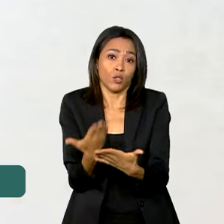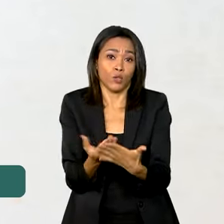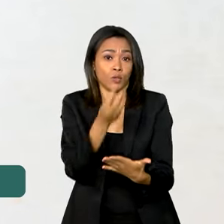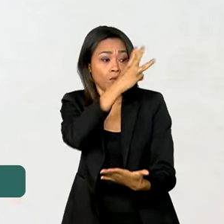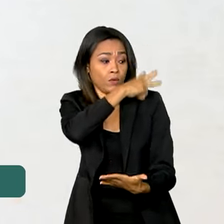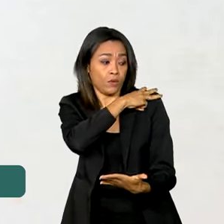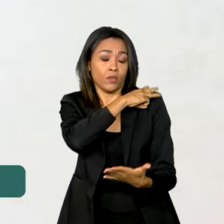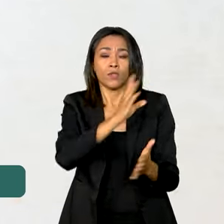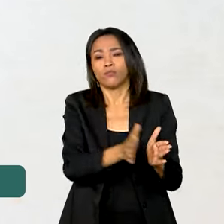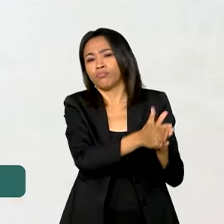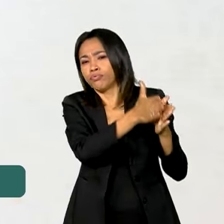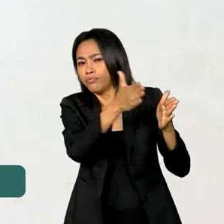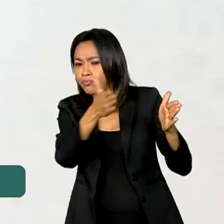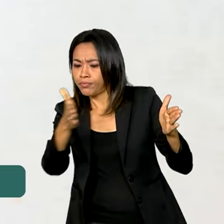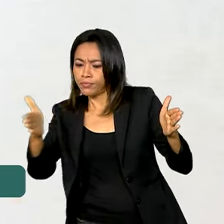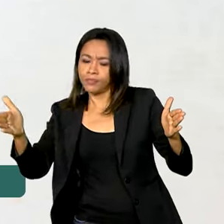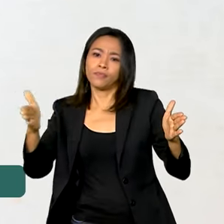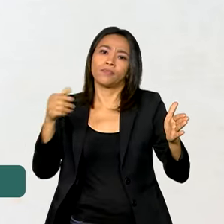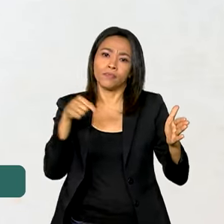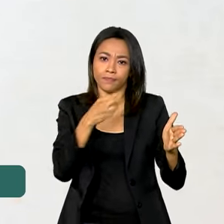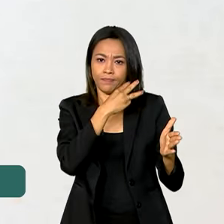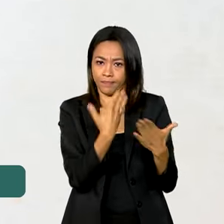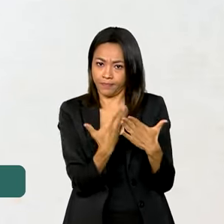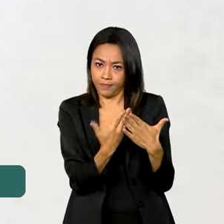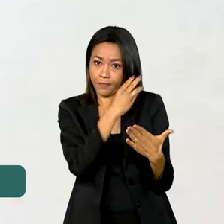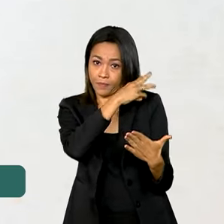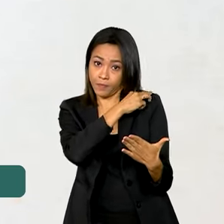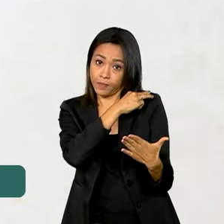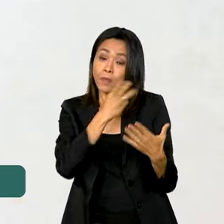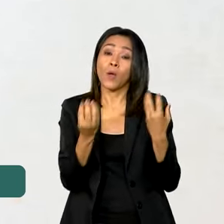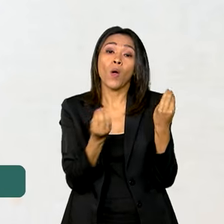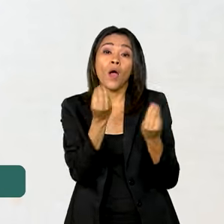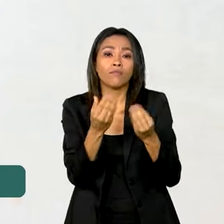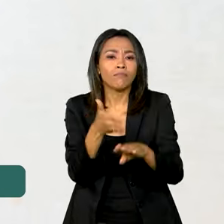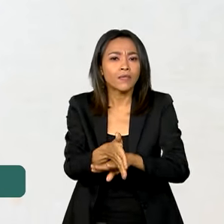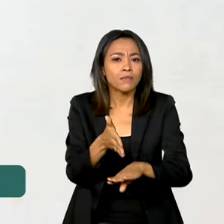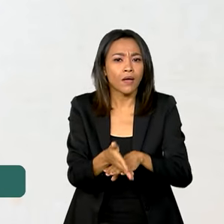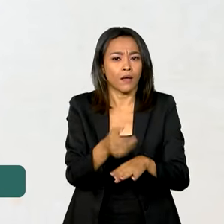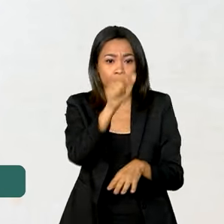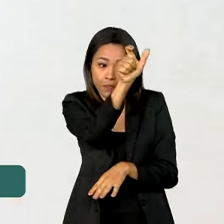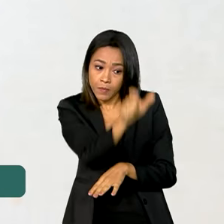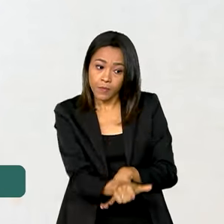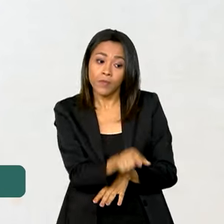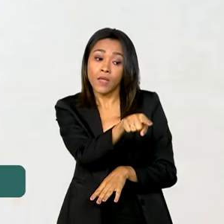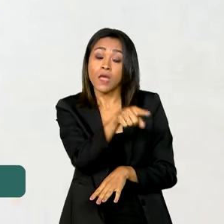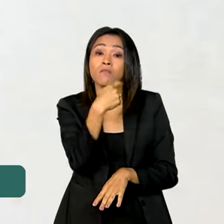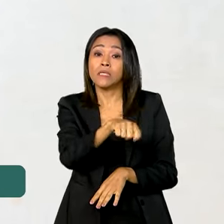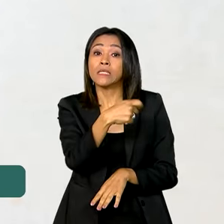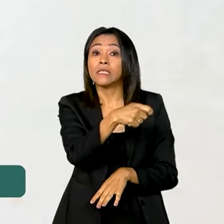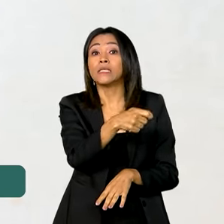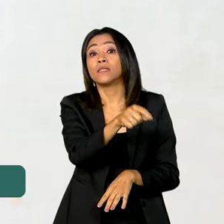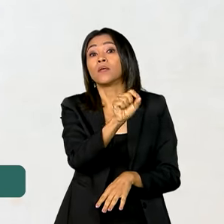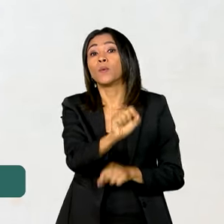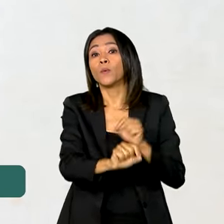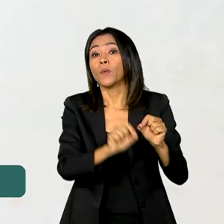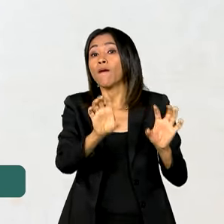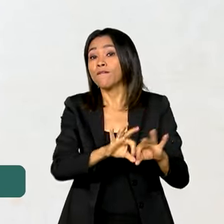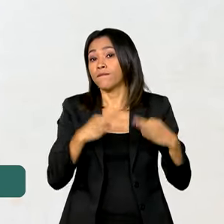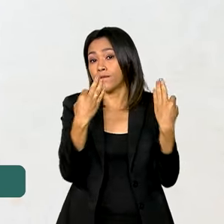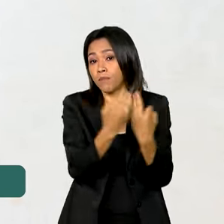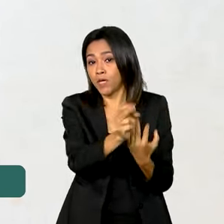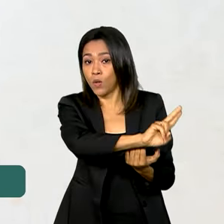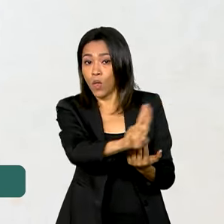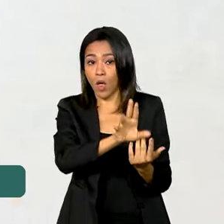ano, se manterem estudando ali no ensino médio. Para participar do pé de meia, o estudante ele precisa ser integrante de uma família inscrita